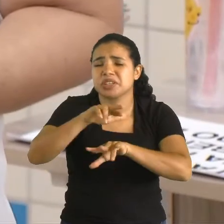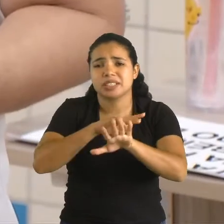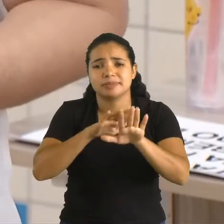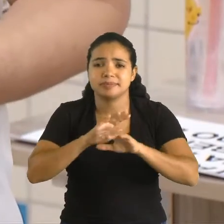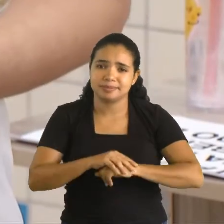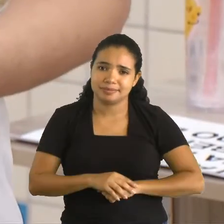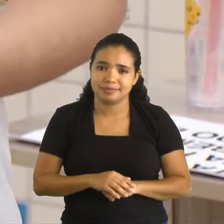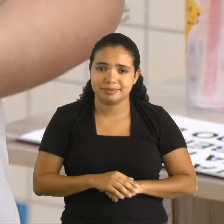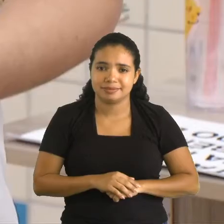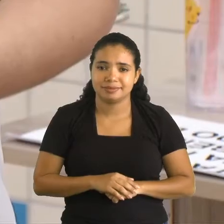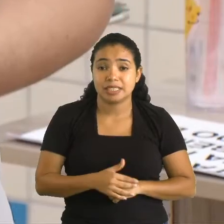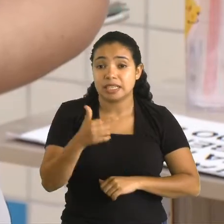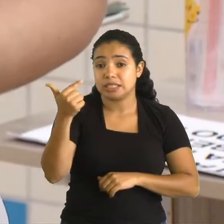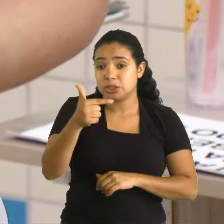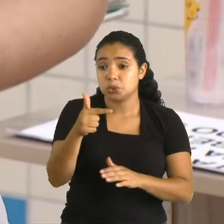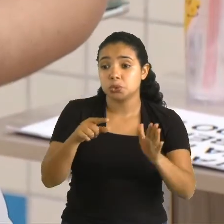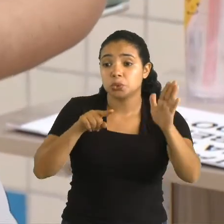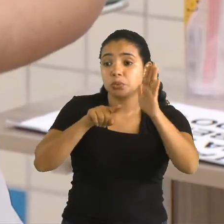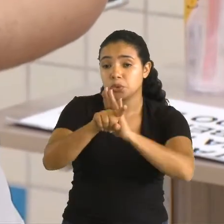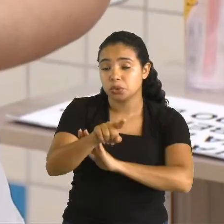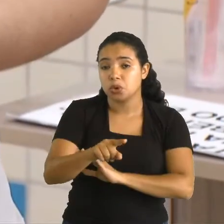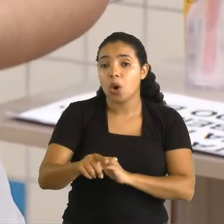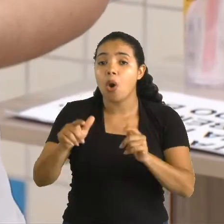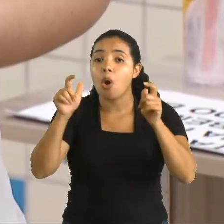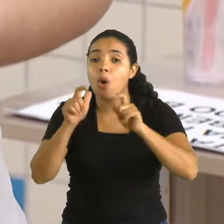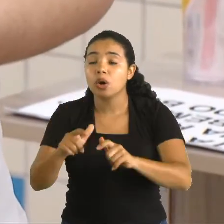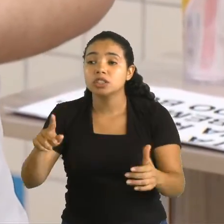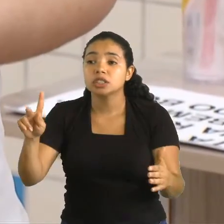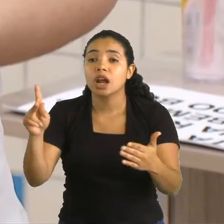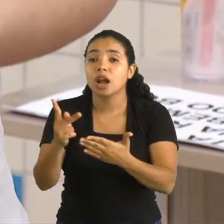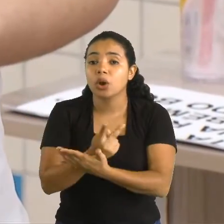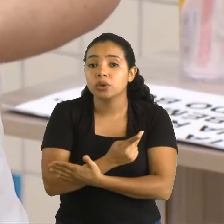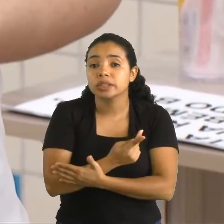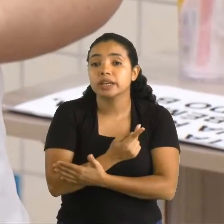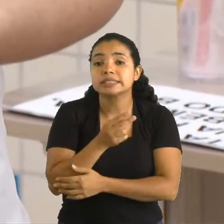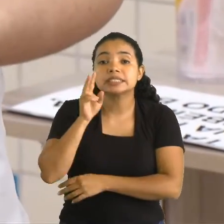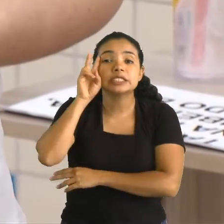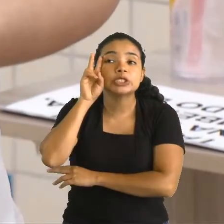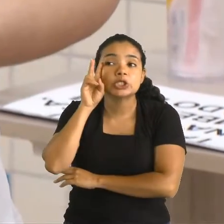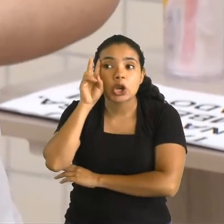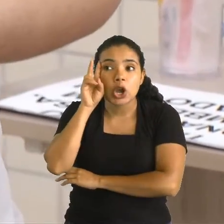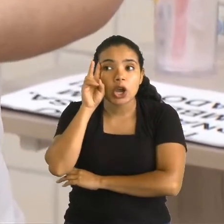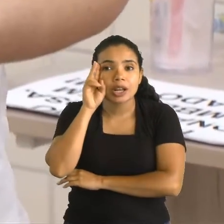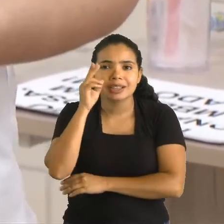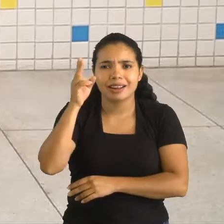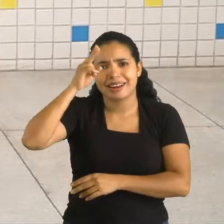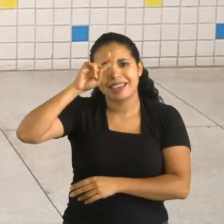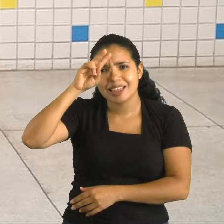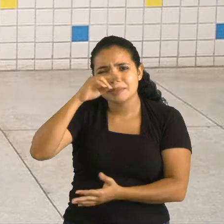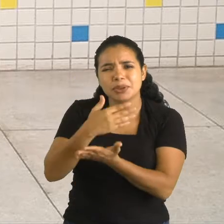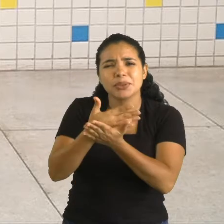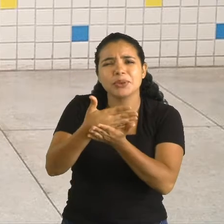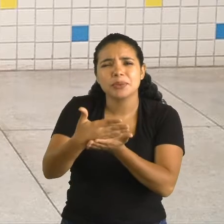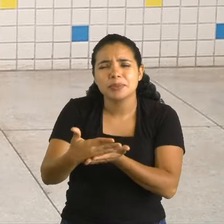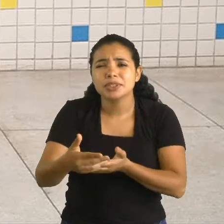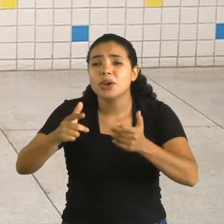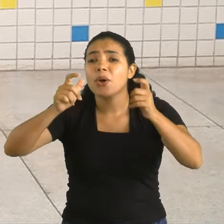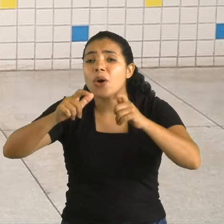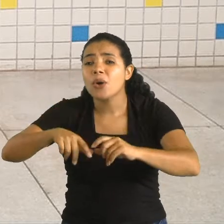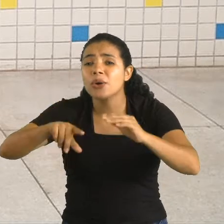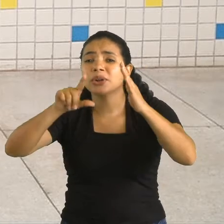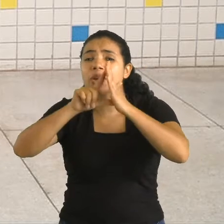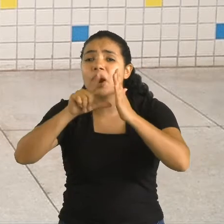questão. Onde passa a história? Lembra? Está lá no início. Aonde que ficava a lojinha da